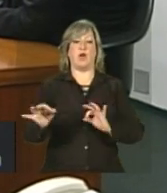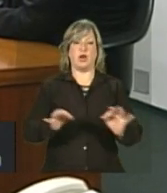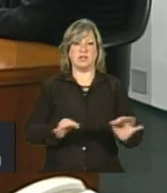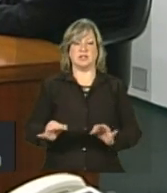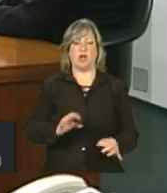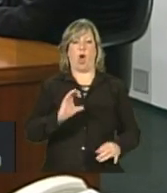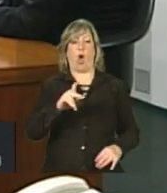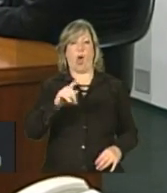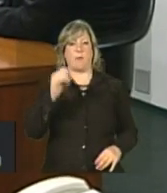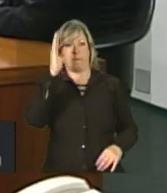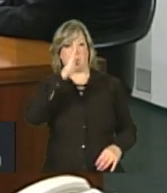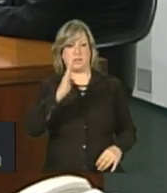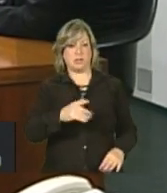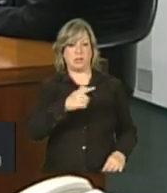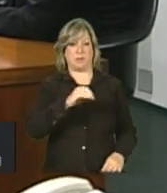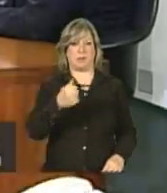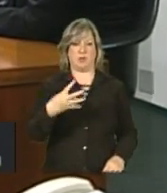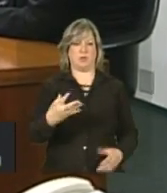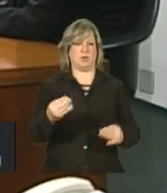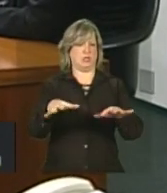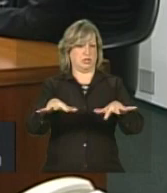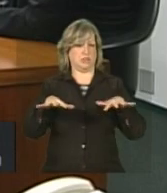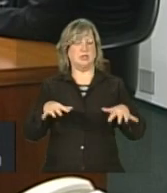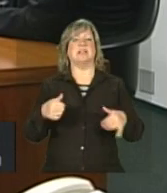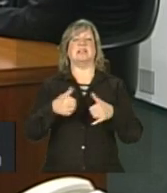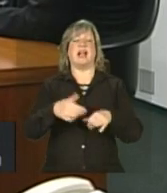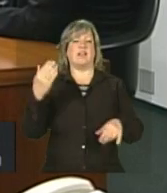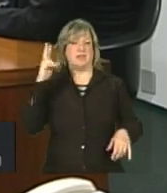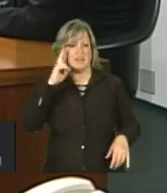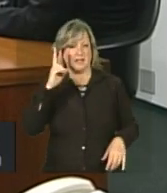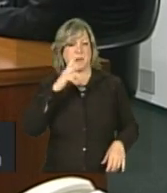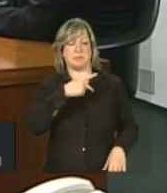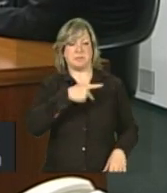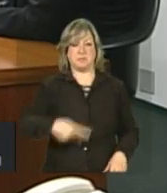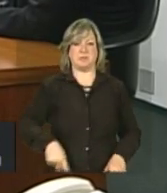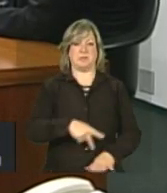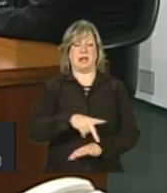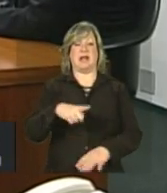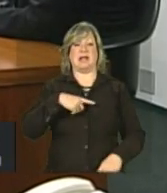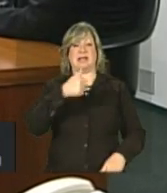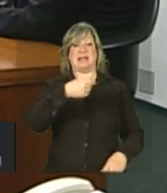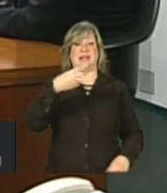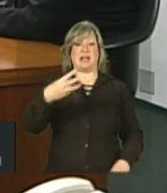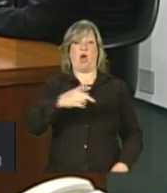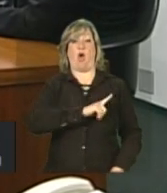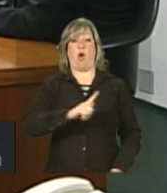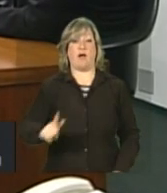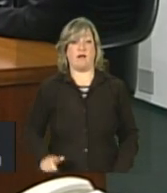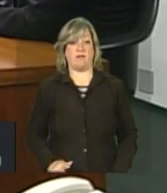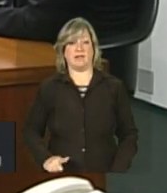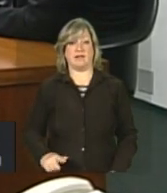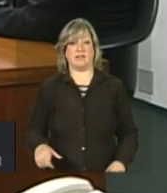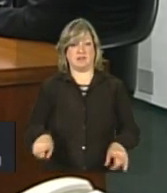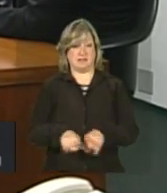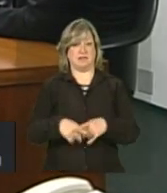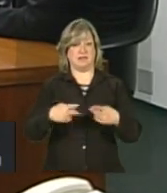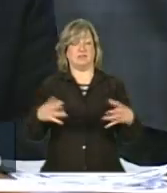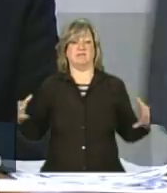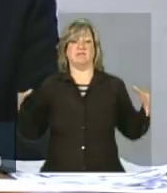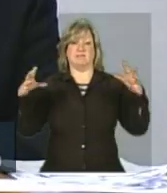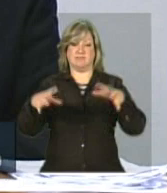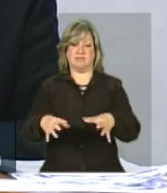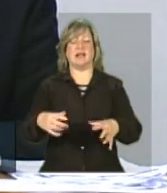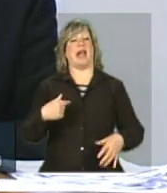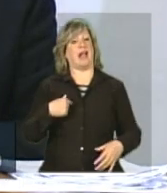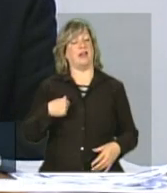Era seleta a plateia. Estava o presidente da República, 13 governadores de Estado, e tive a felicidade, mais uma vez, de